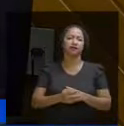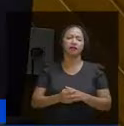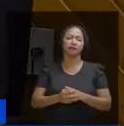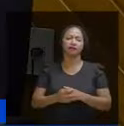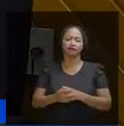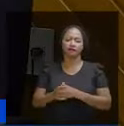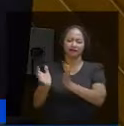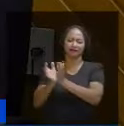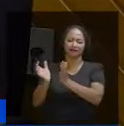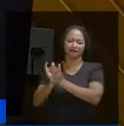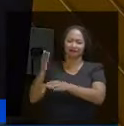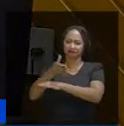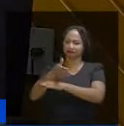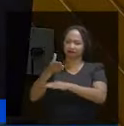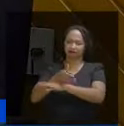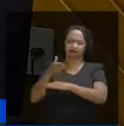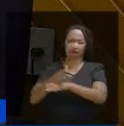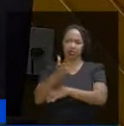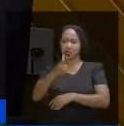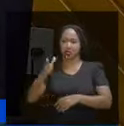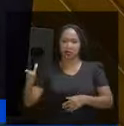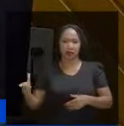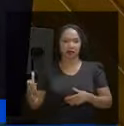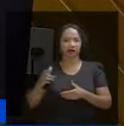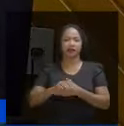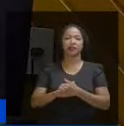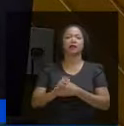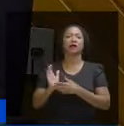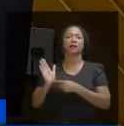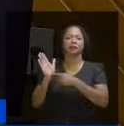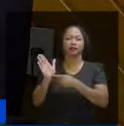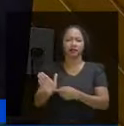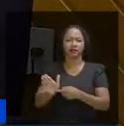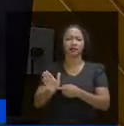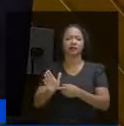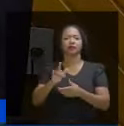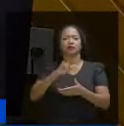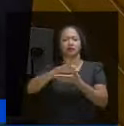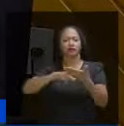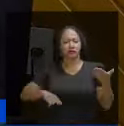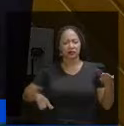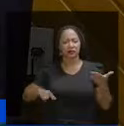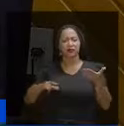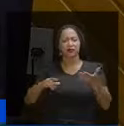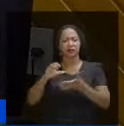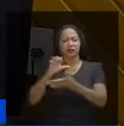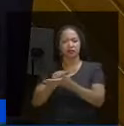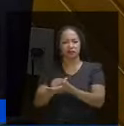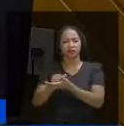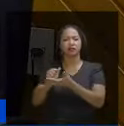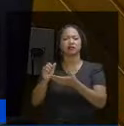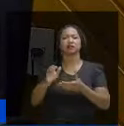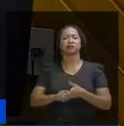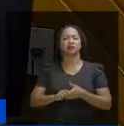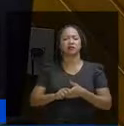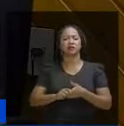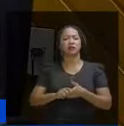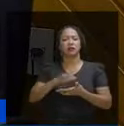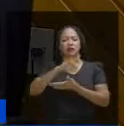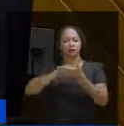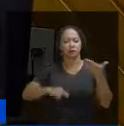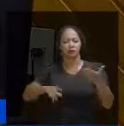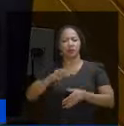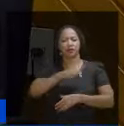partidária apontou que a recorrente não possui filiação e que foram apresentadas apenas ficha de filiação e declaração pública de